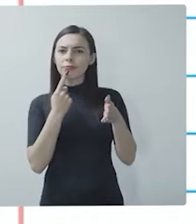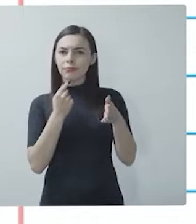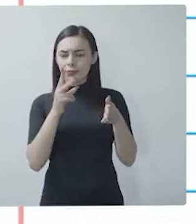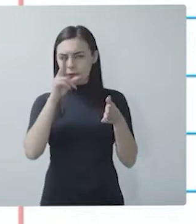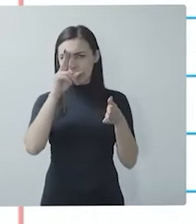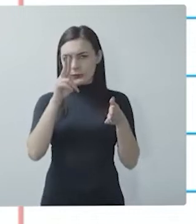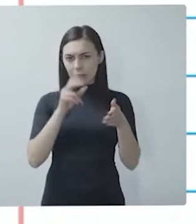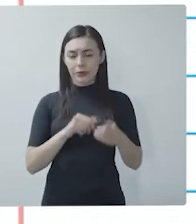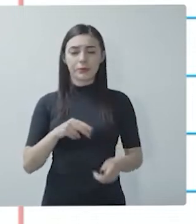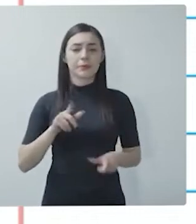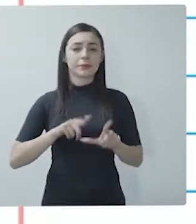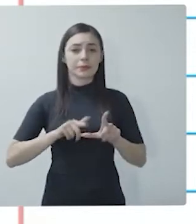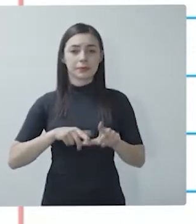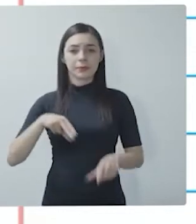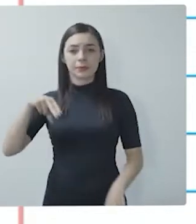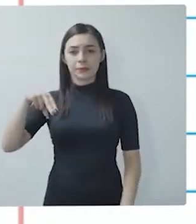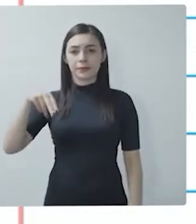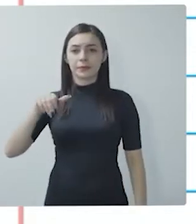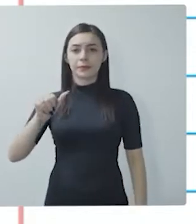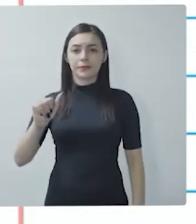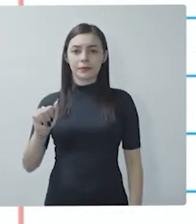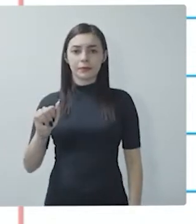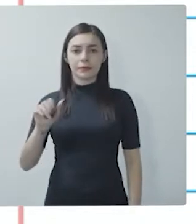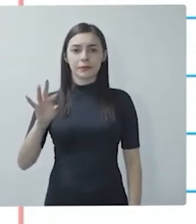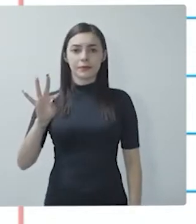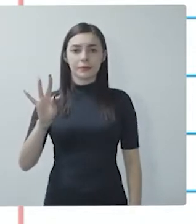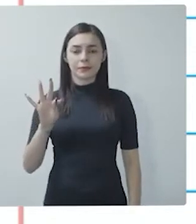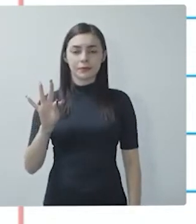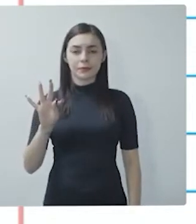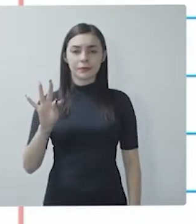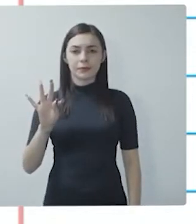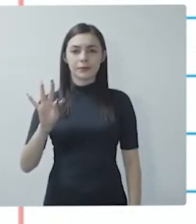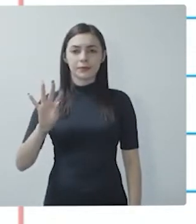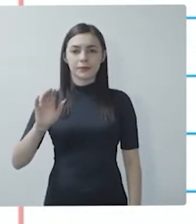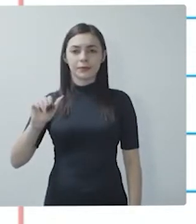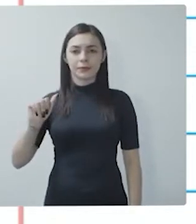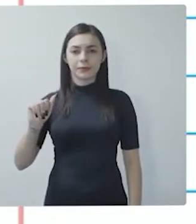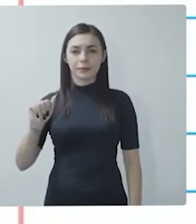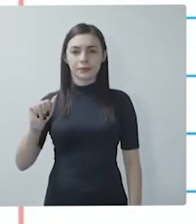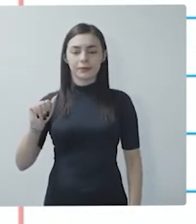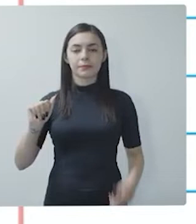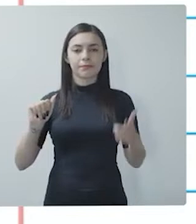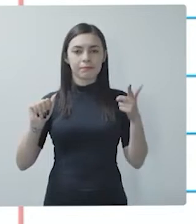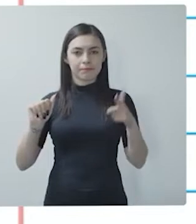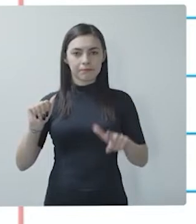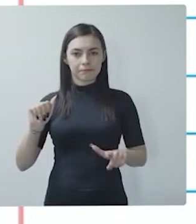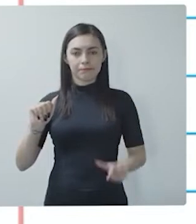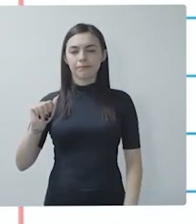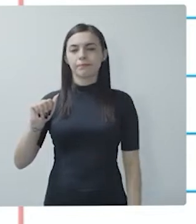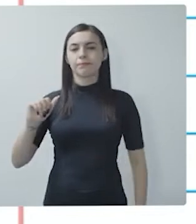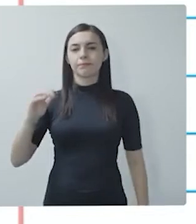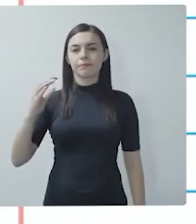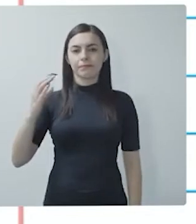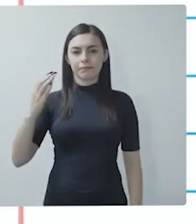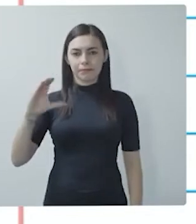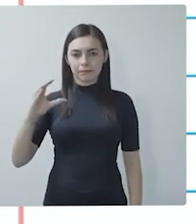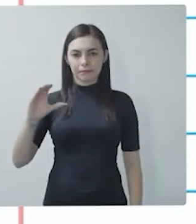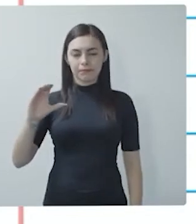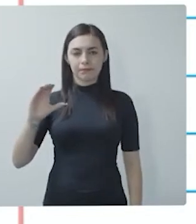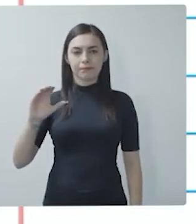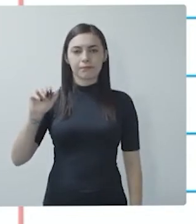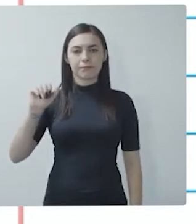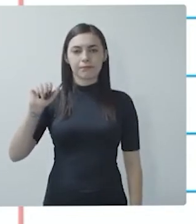forte. Então, a letra N, a letra A, a letra T, a letra A novamente, o C com a